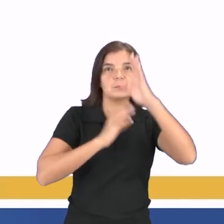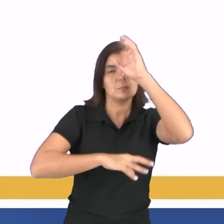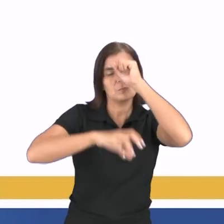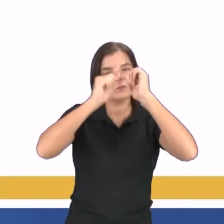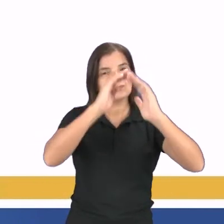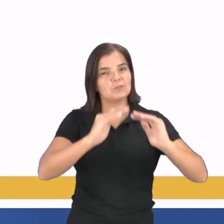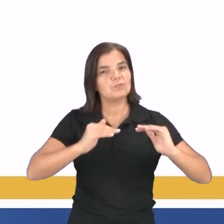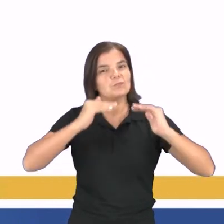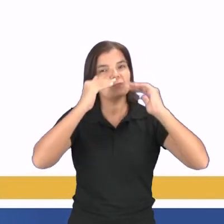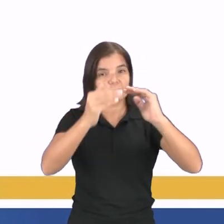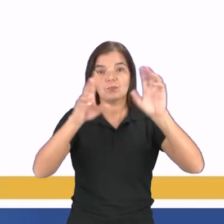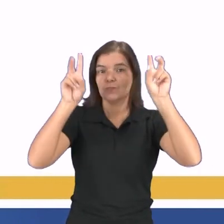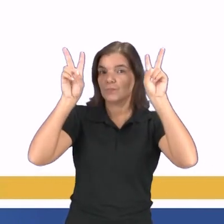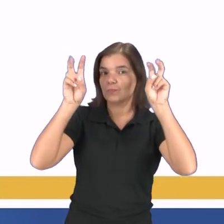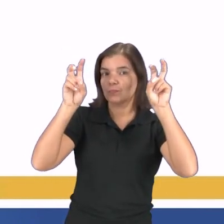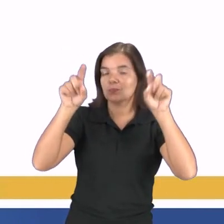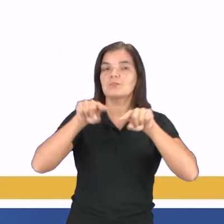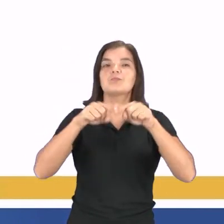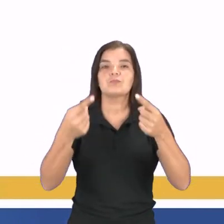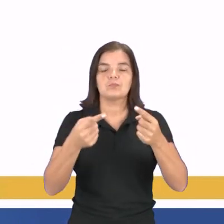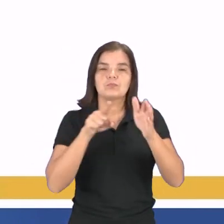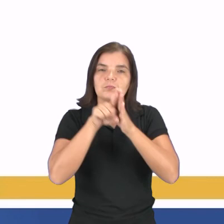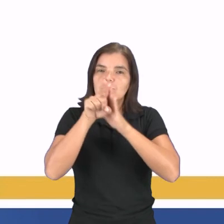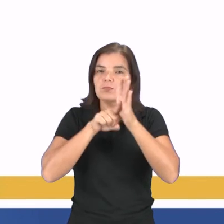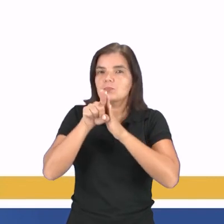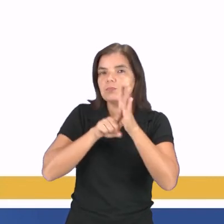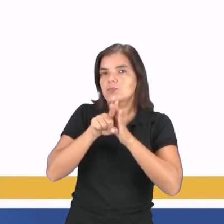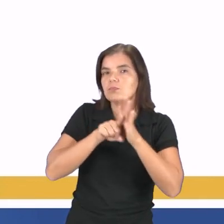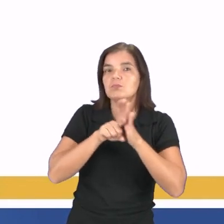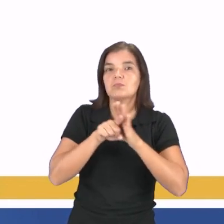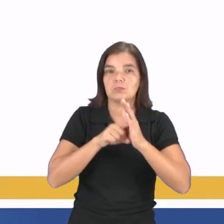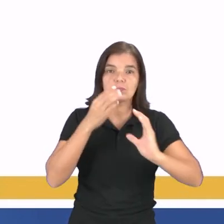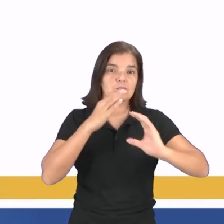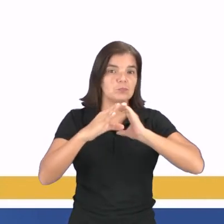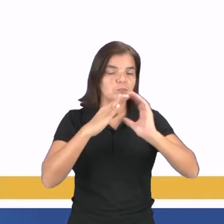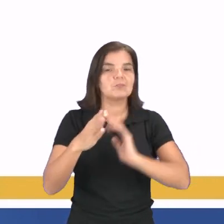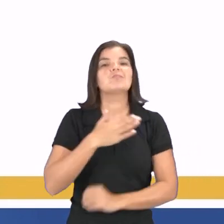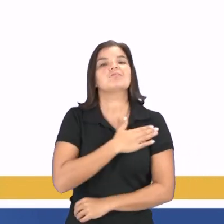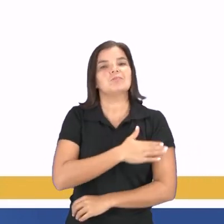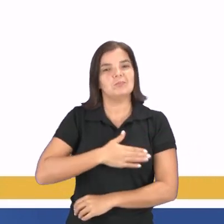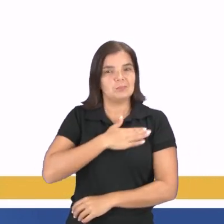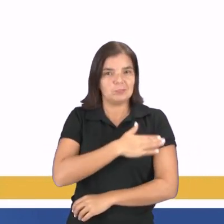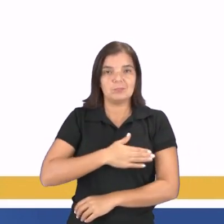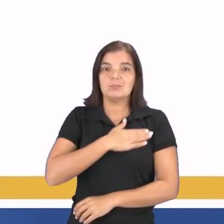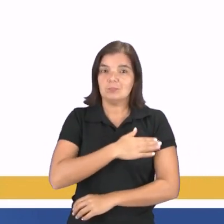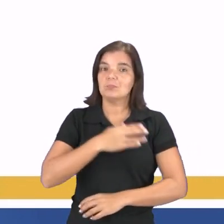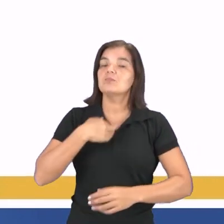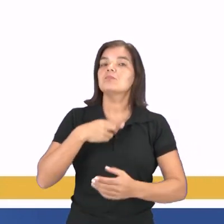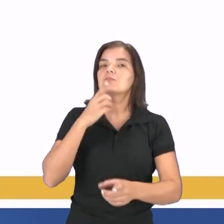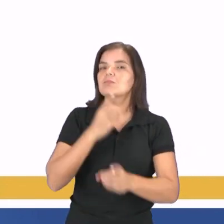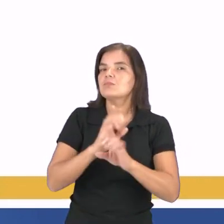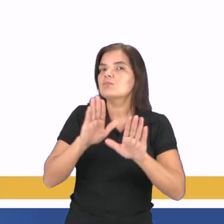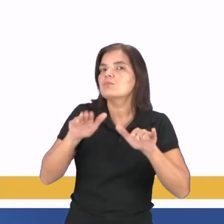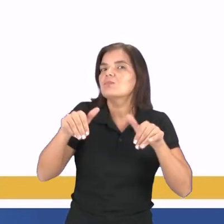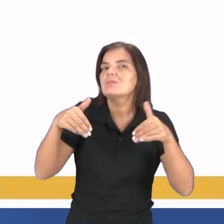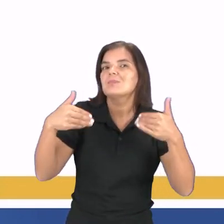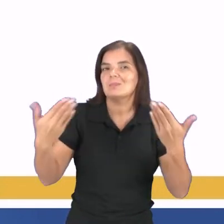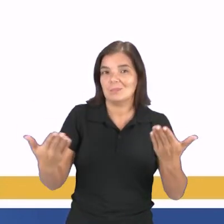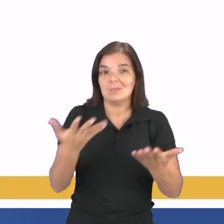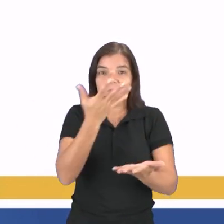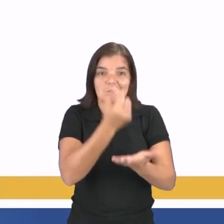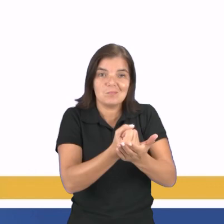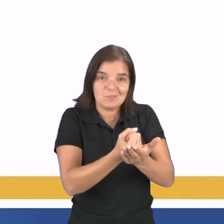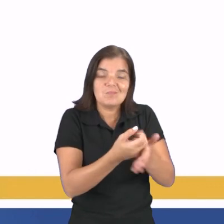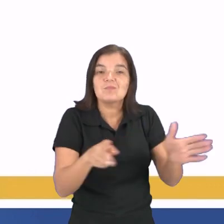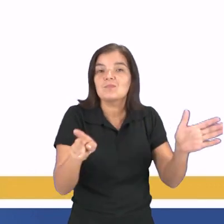aprender mais sobre esse assunto, faça uma pesquisa baseada em suas músicas preferidas e descubra qual ou quais